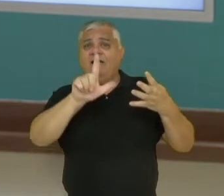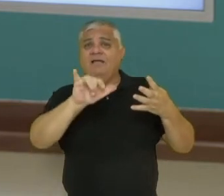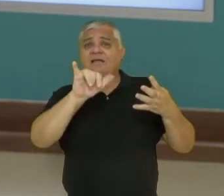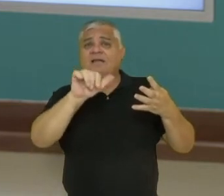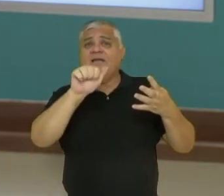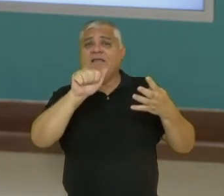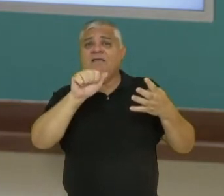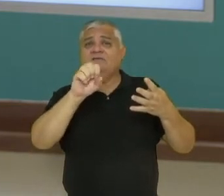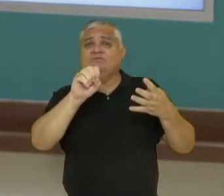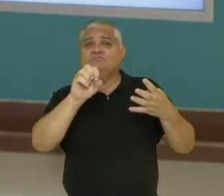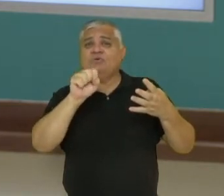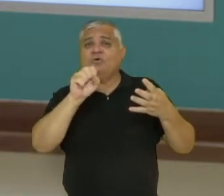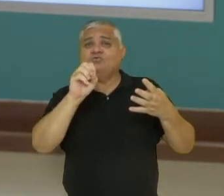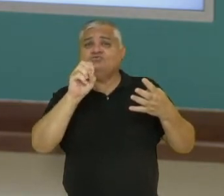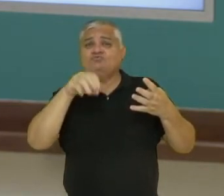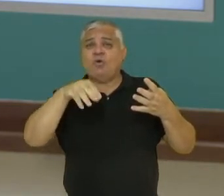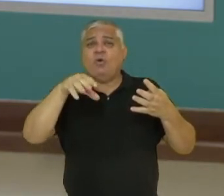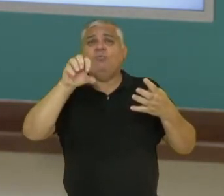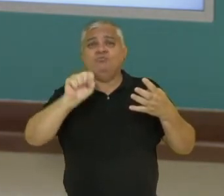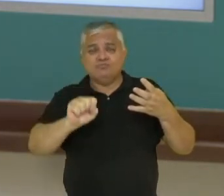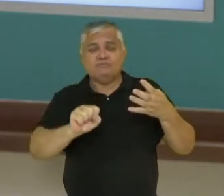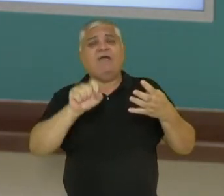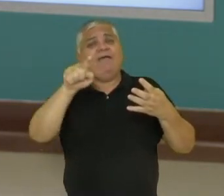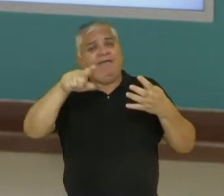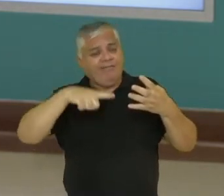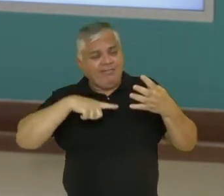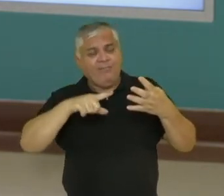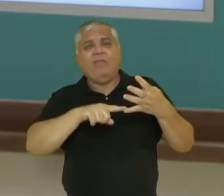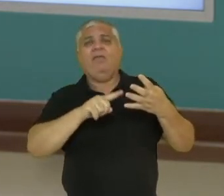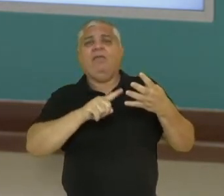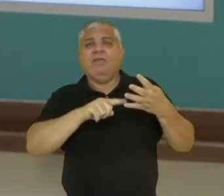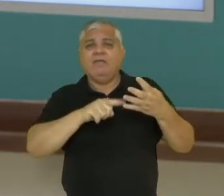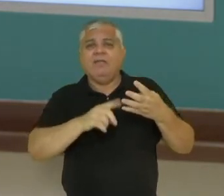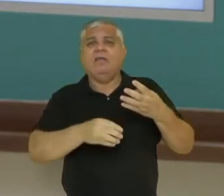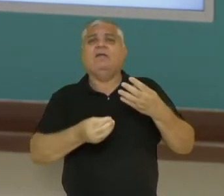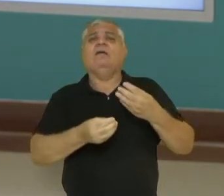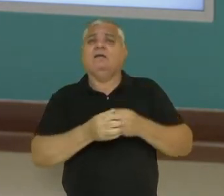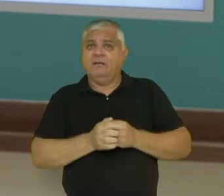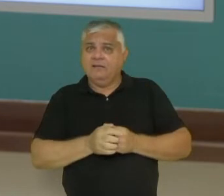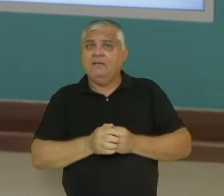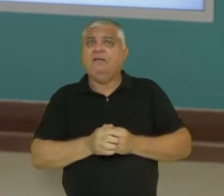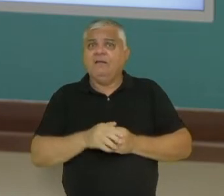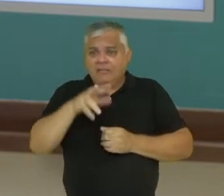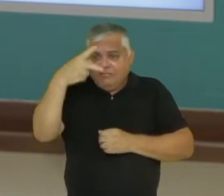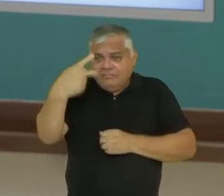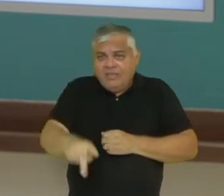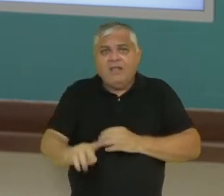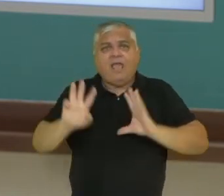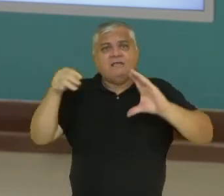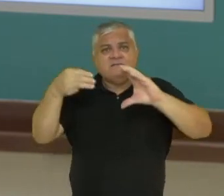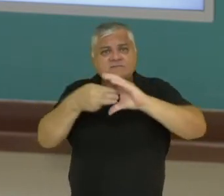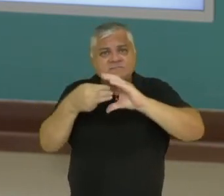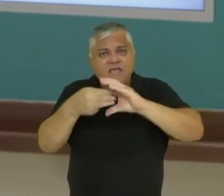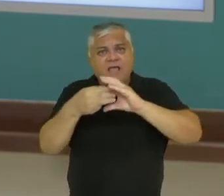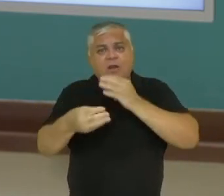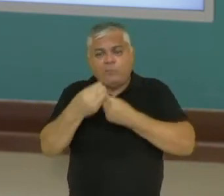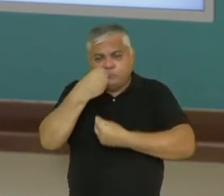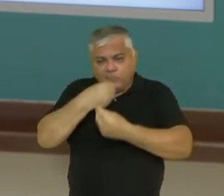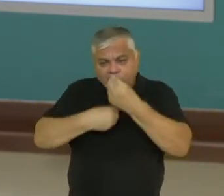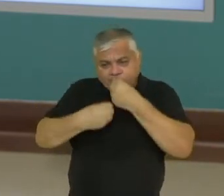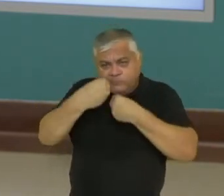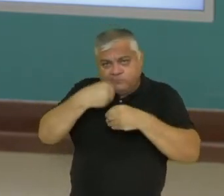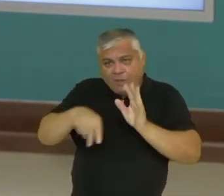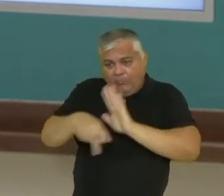lisossomos. Os lisossomos são organelas que são responsáveis pela digestão intracelular. Como assim, professora? A célula se alimenta?